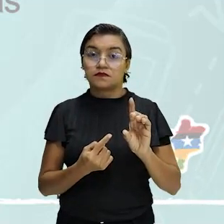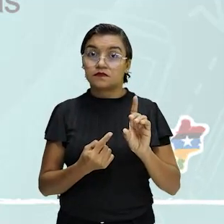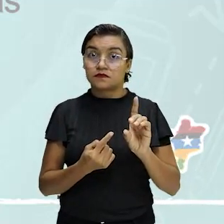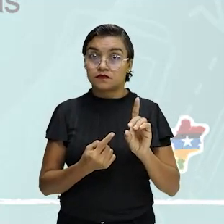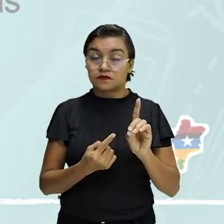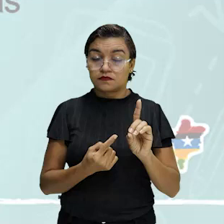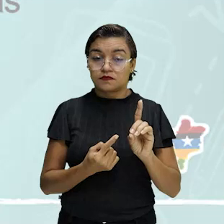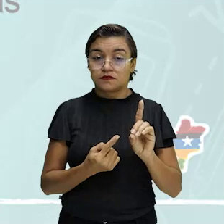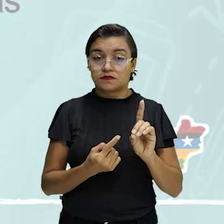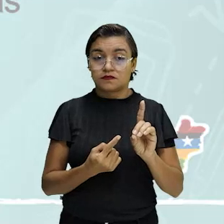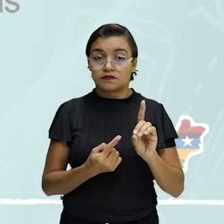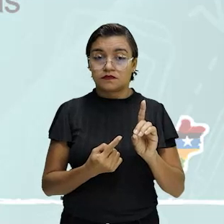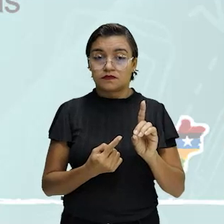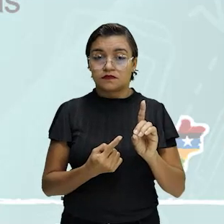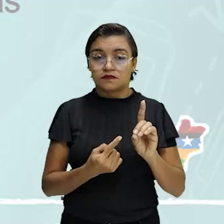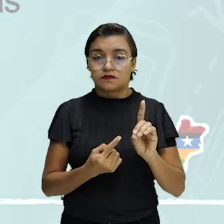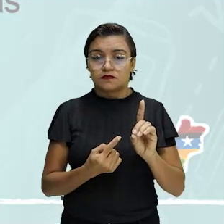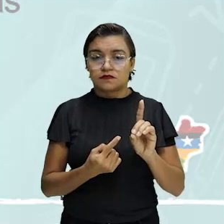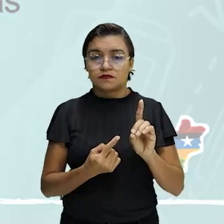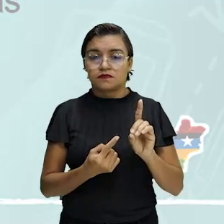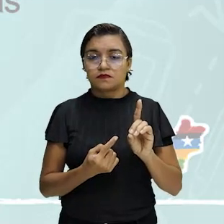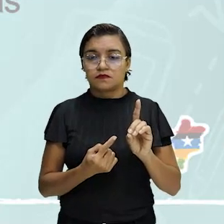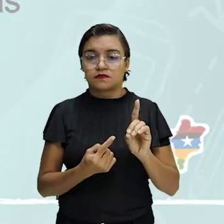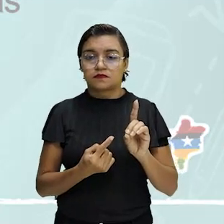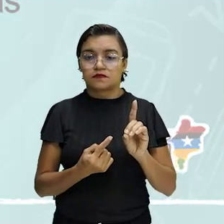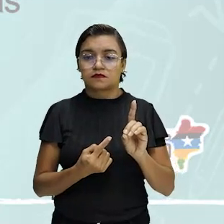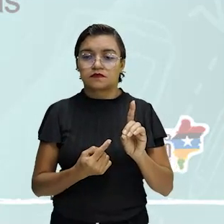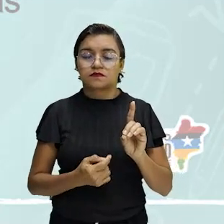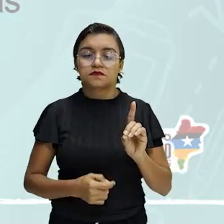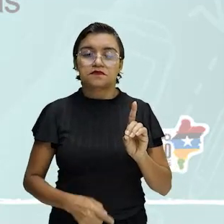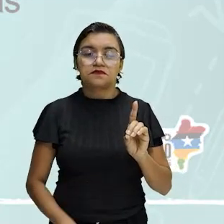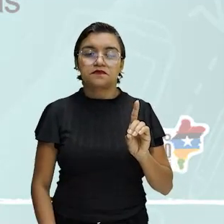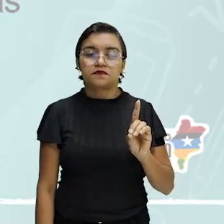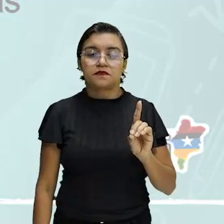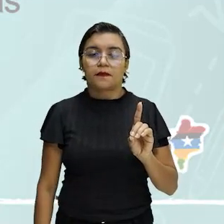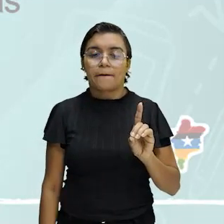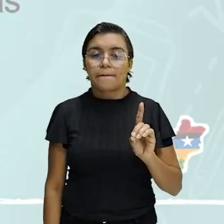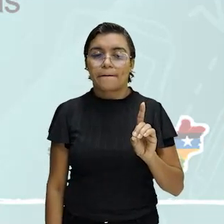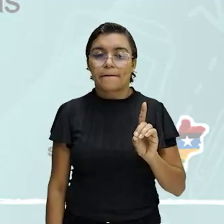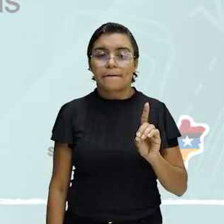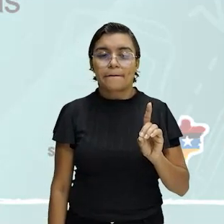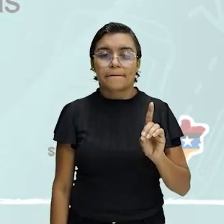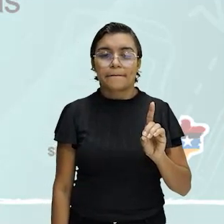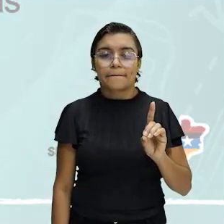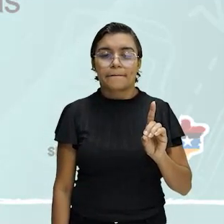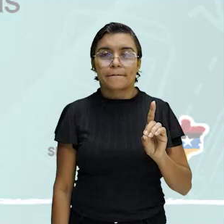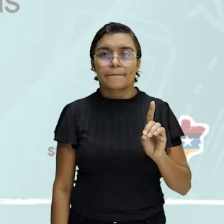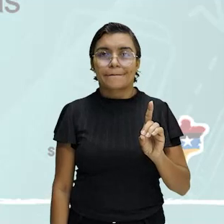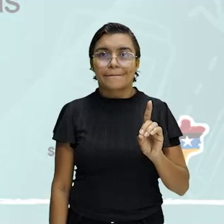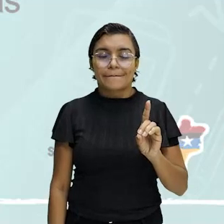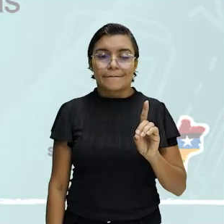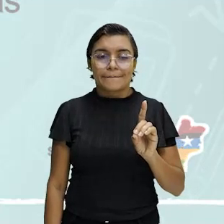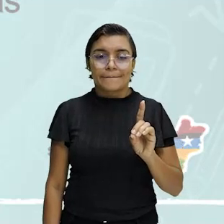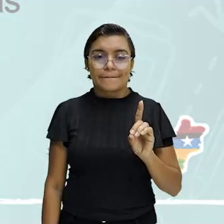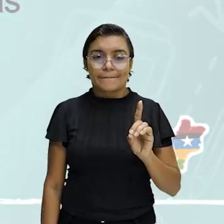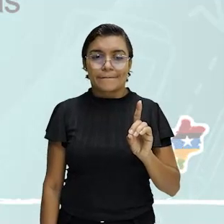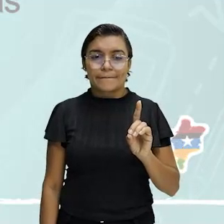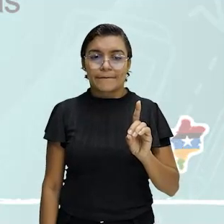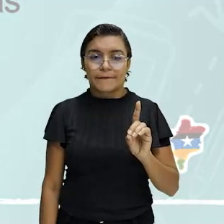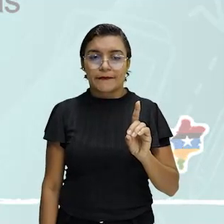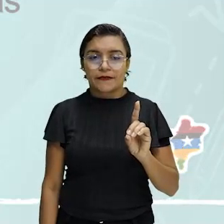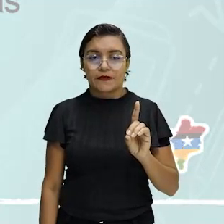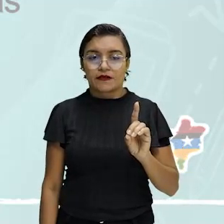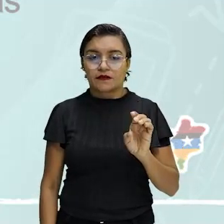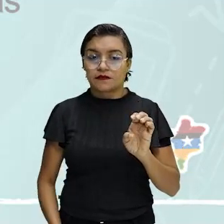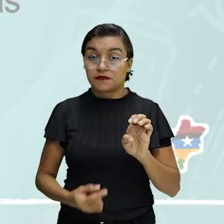posteriores. Letra D. No e-mail é impossível o recebimento de vírus do computador através do e-mail e de mensagens